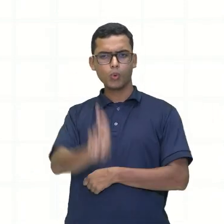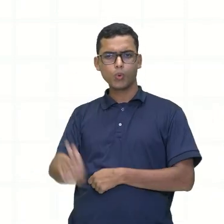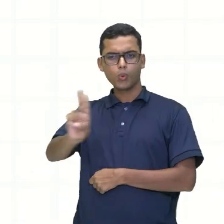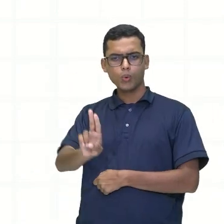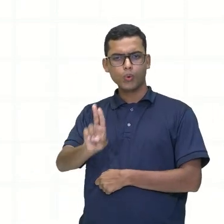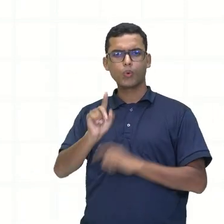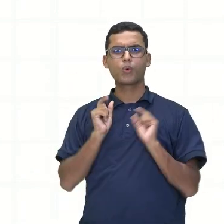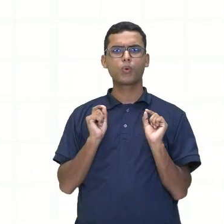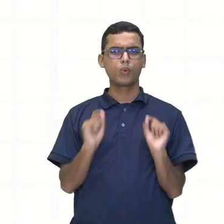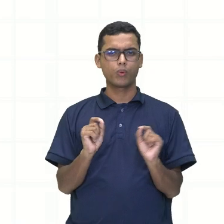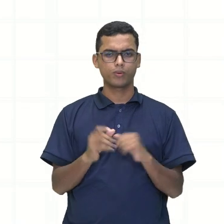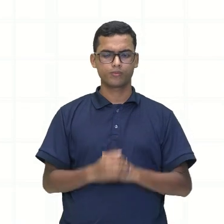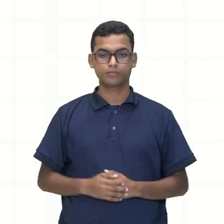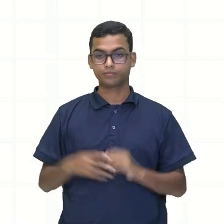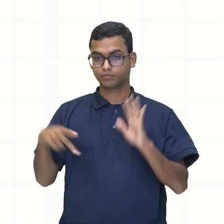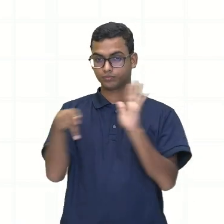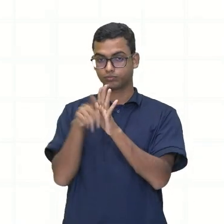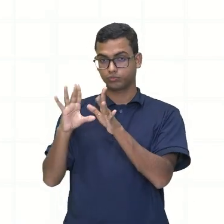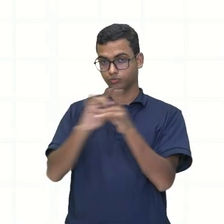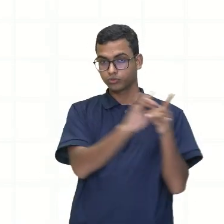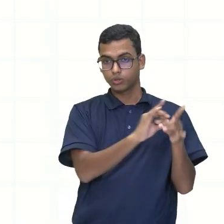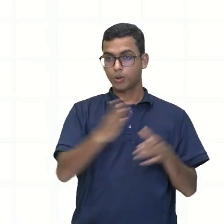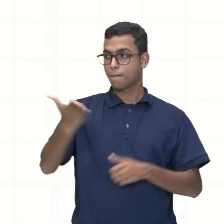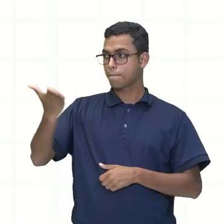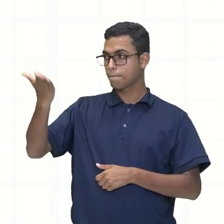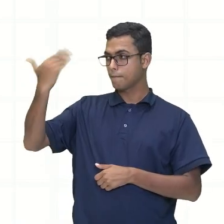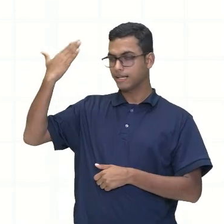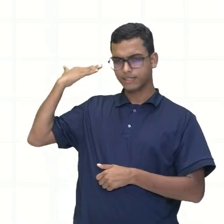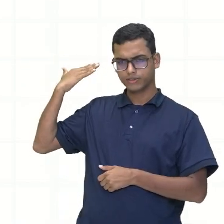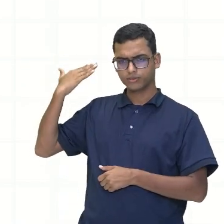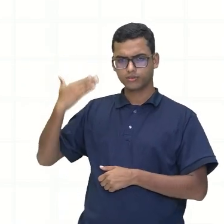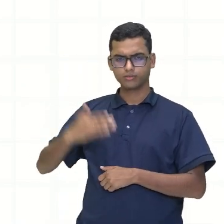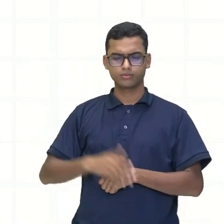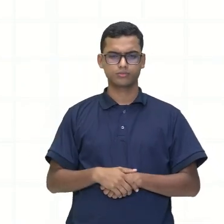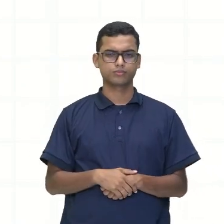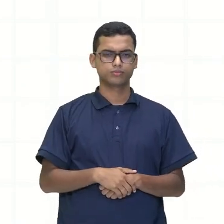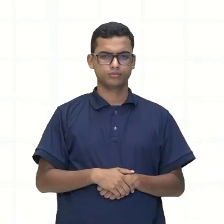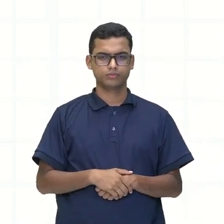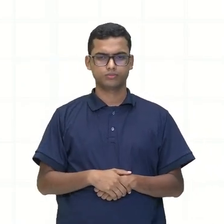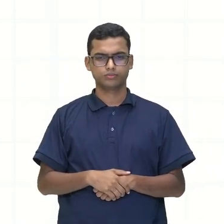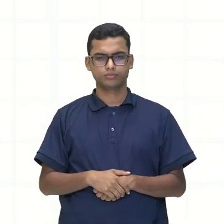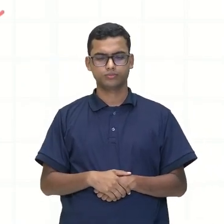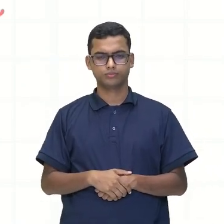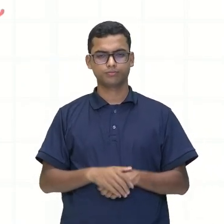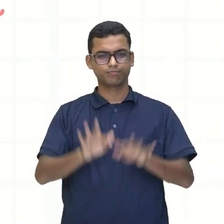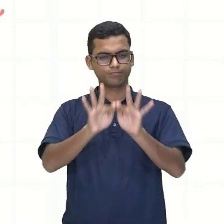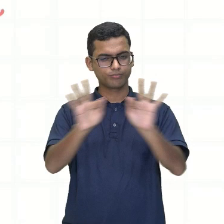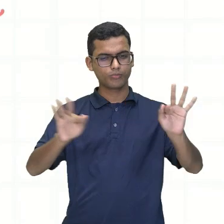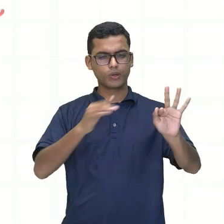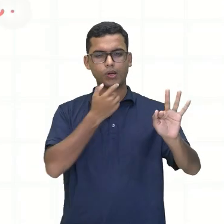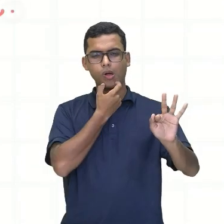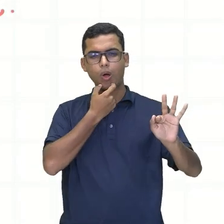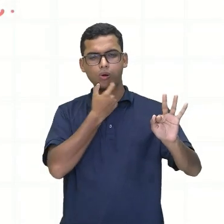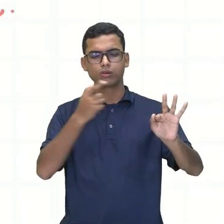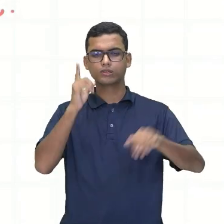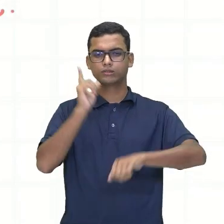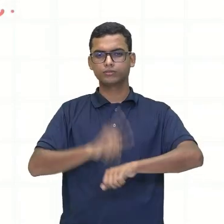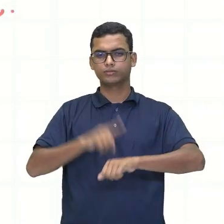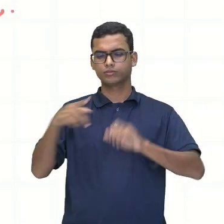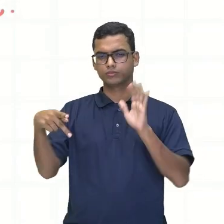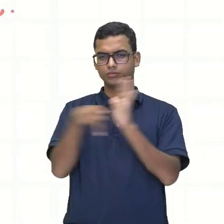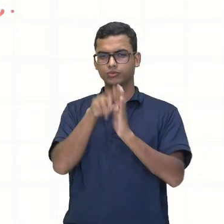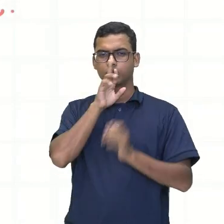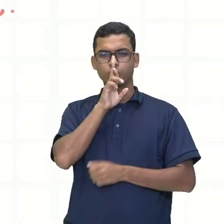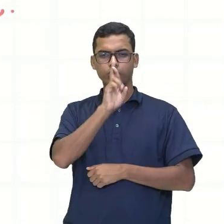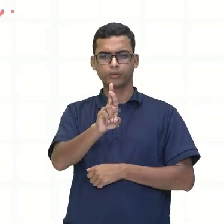o passado, tá? Era hotel. Então, they stayed, era hotel.